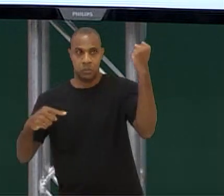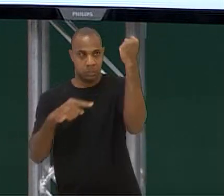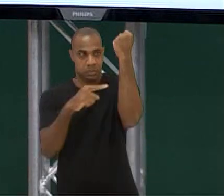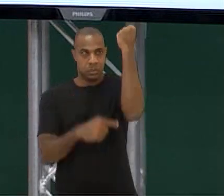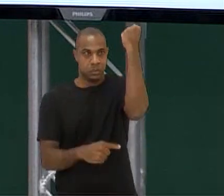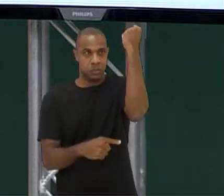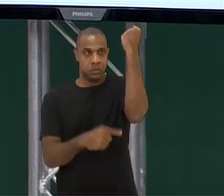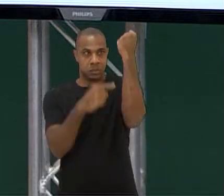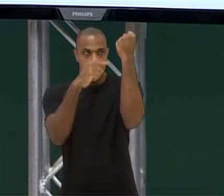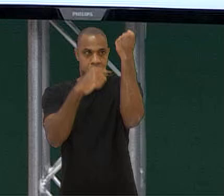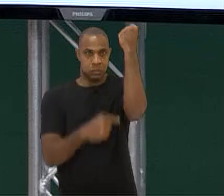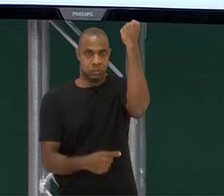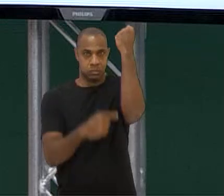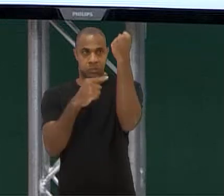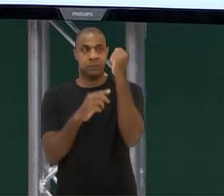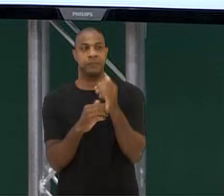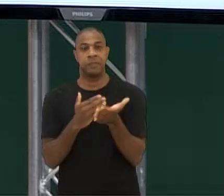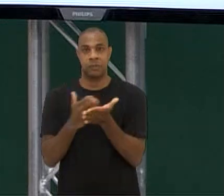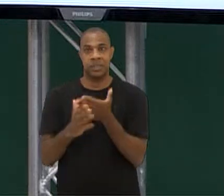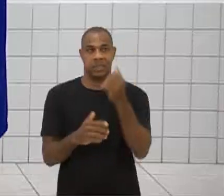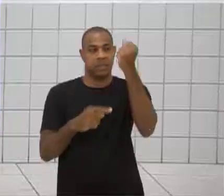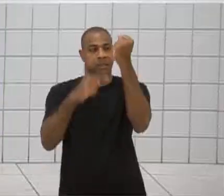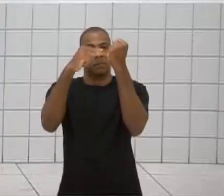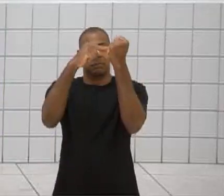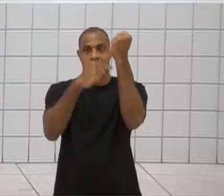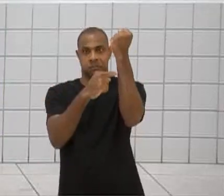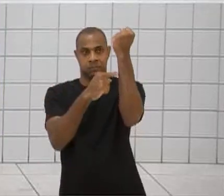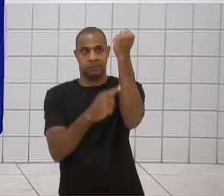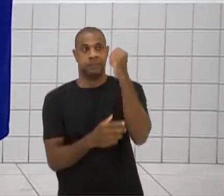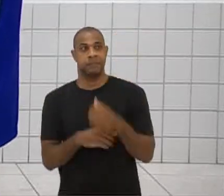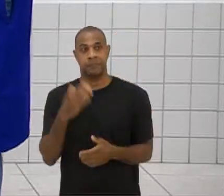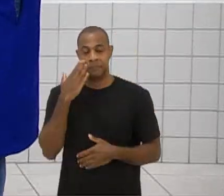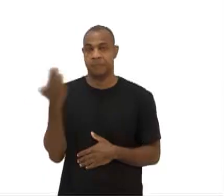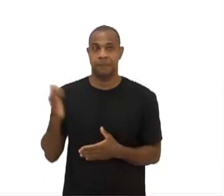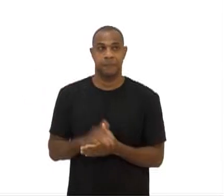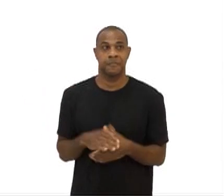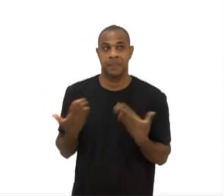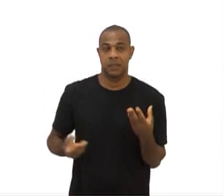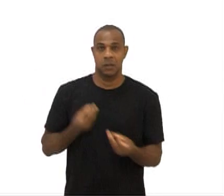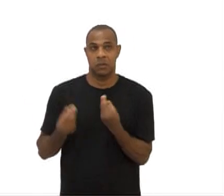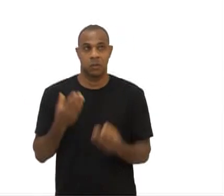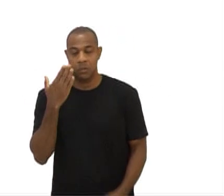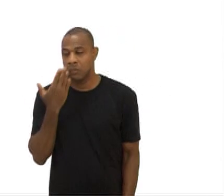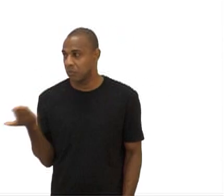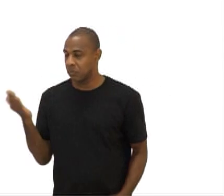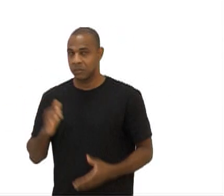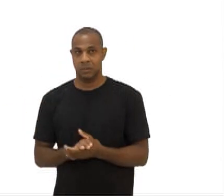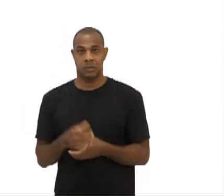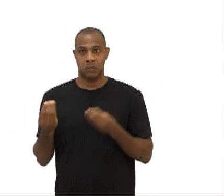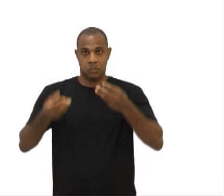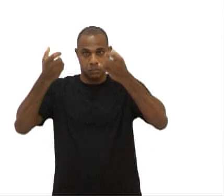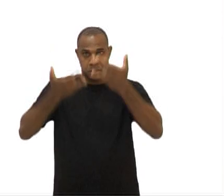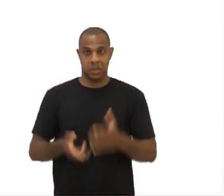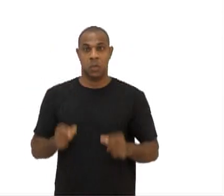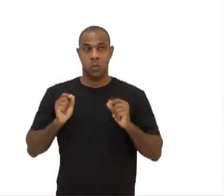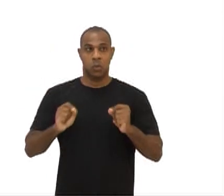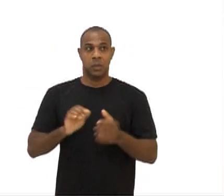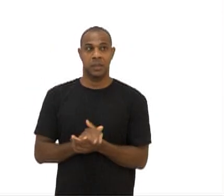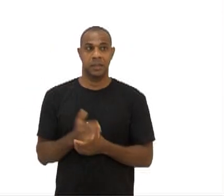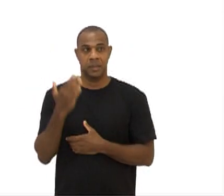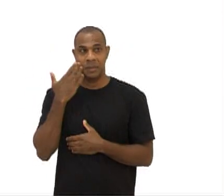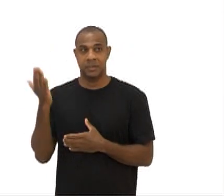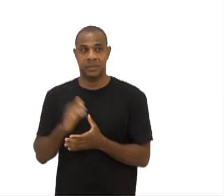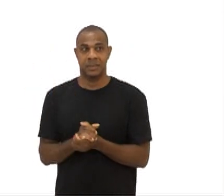Ele vai começar aqui para cima, tá? Vamos para lá. Então, lá. Então, função trigonométrica, como a gente já colocou, ela tem